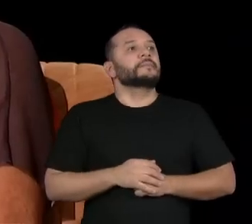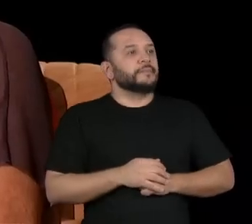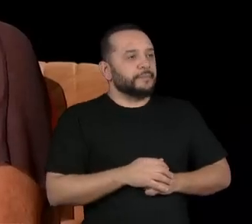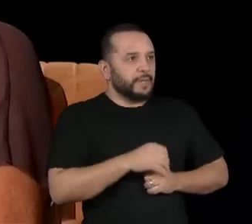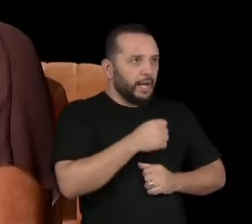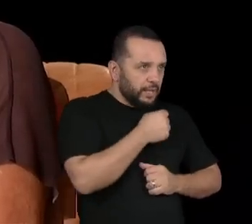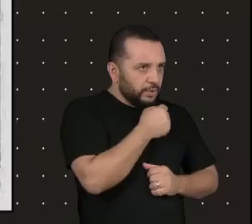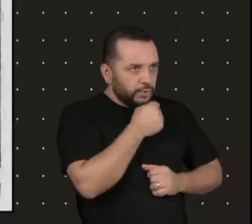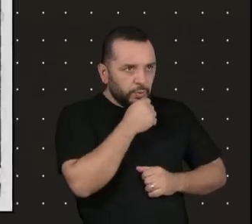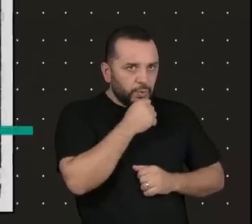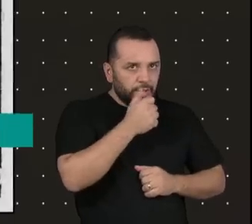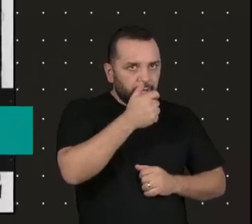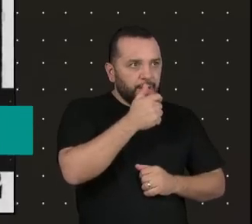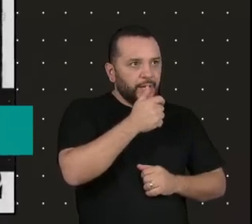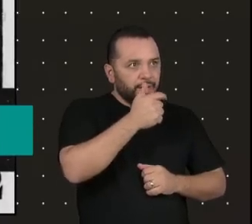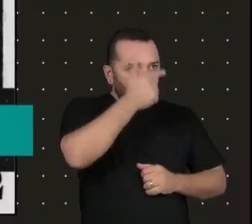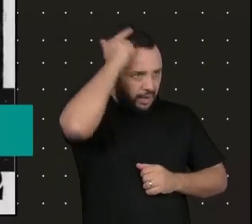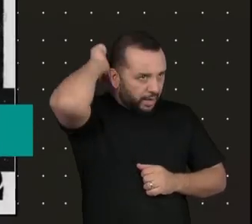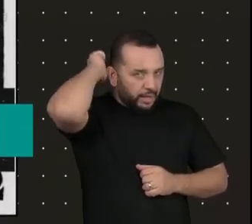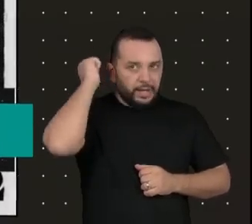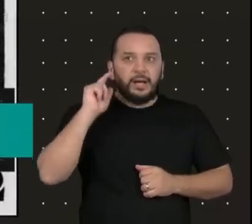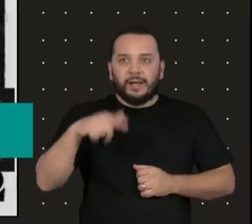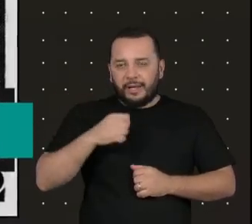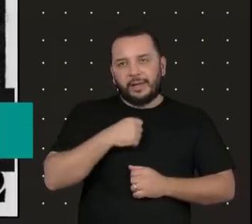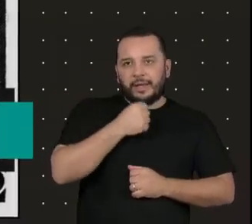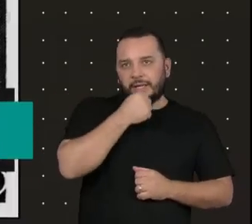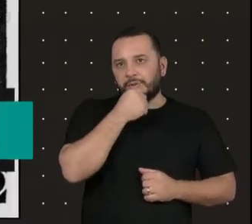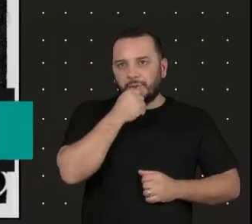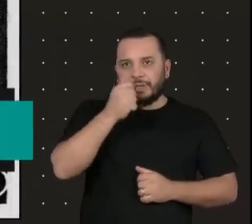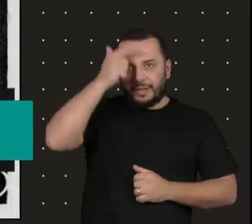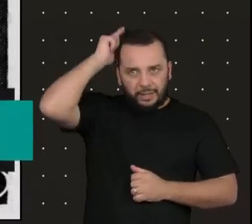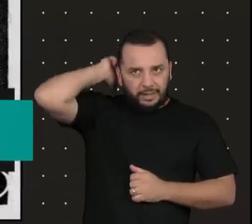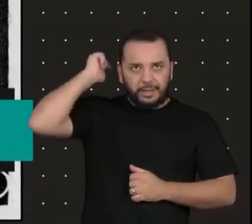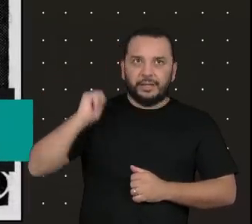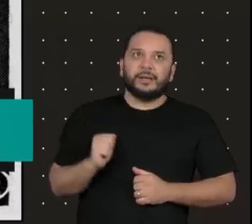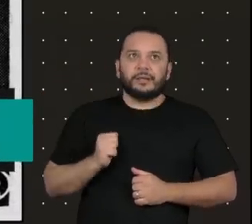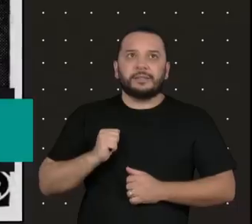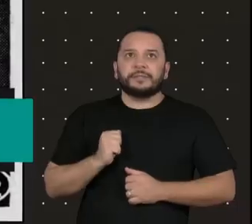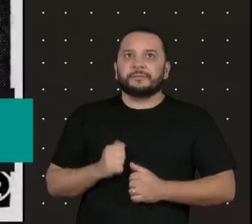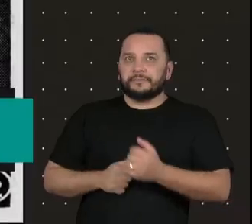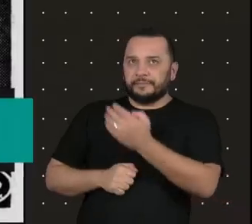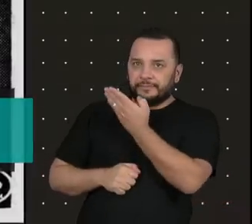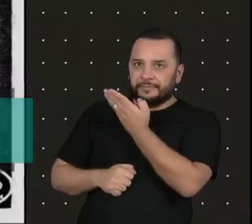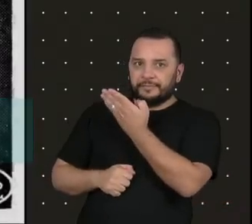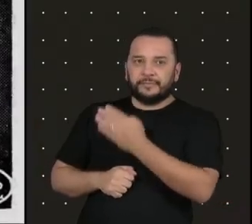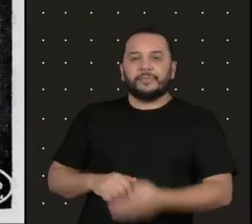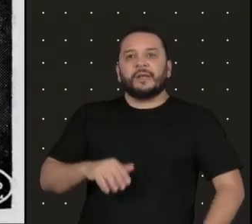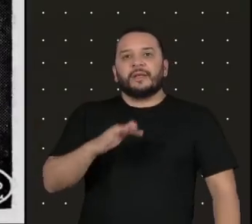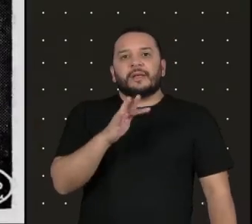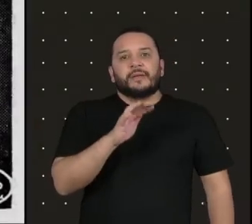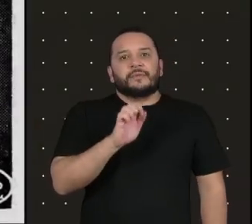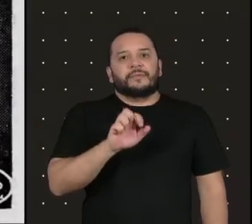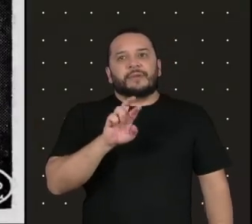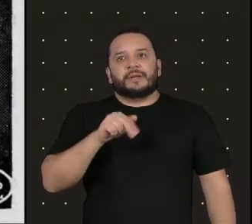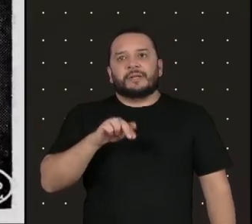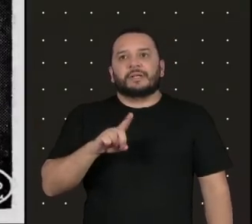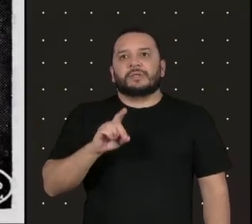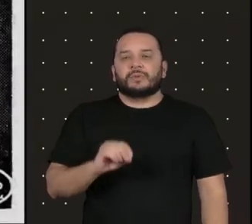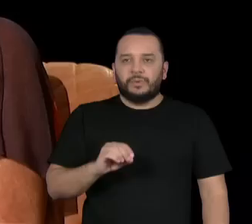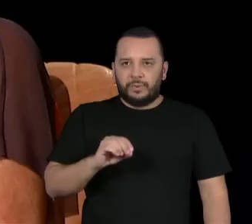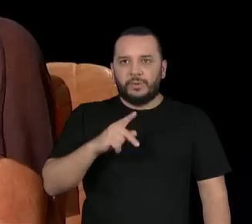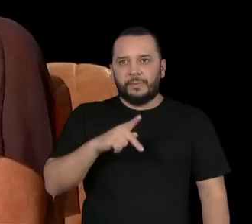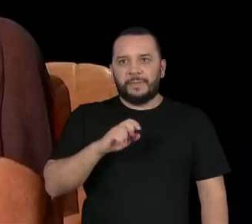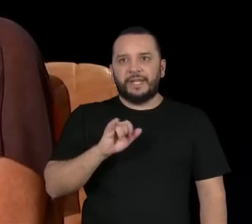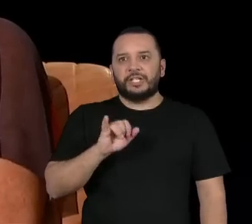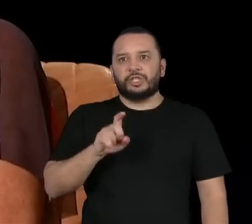Careca. E aí o Fernando Peixoto, crítico já famoso em Porto Alegre,